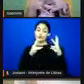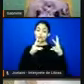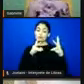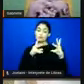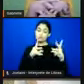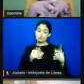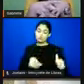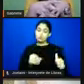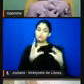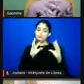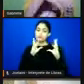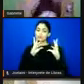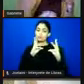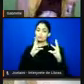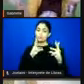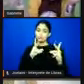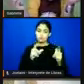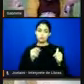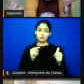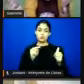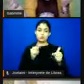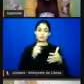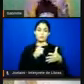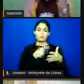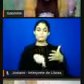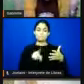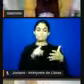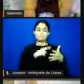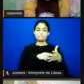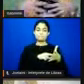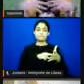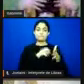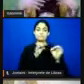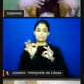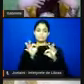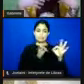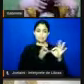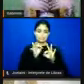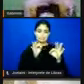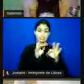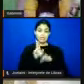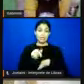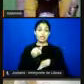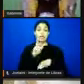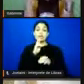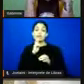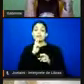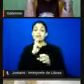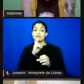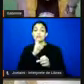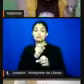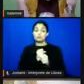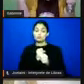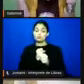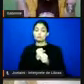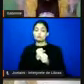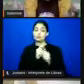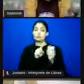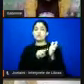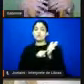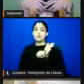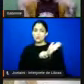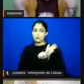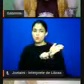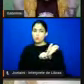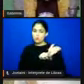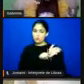organizações é resultado de pesquisas, né? De pesquisas e